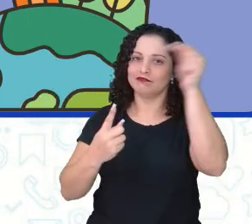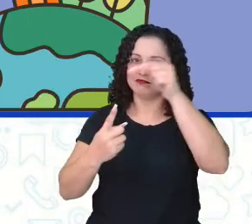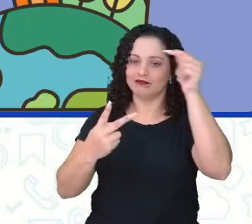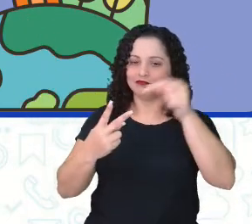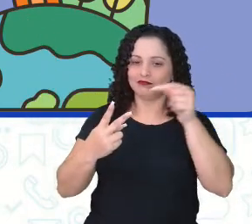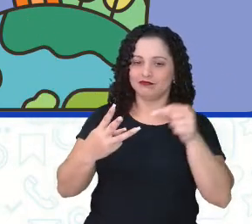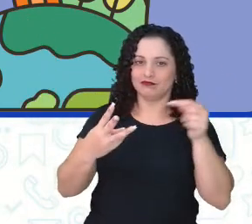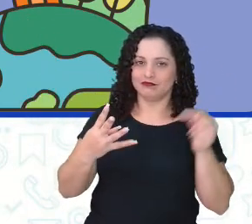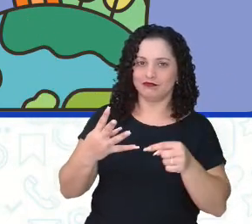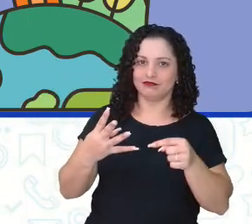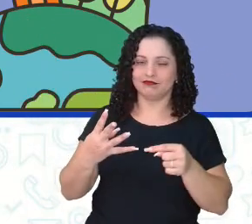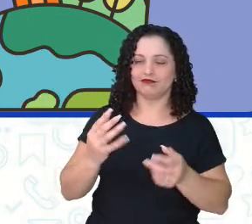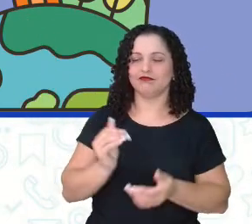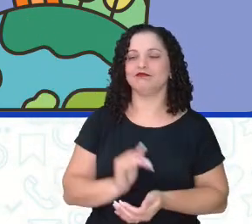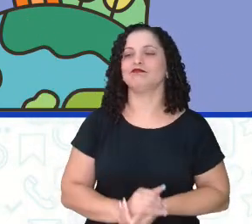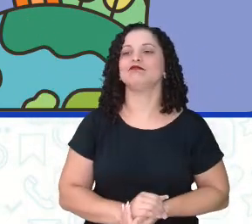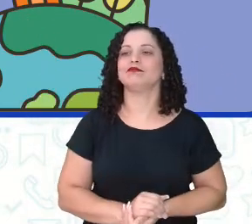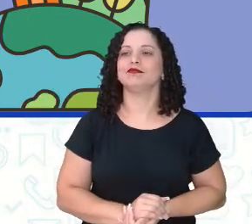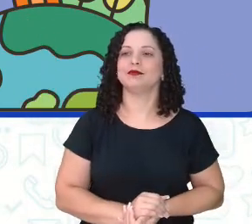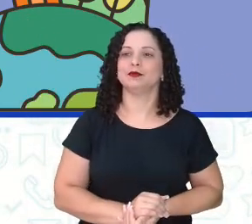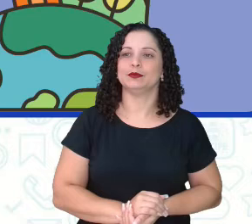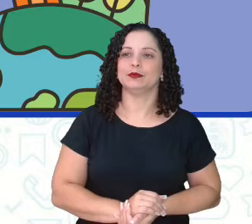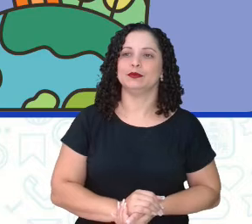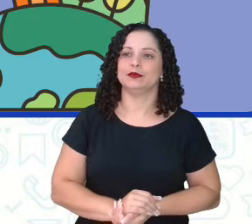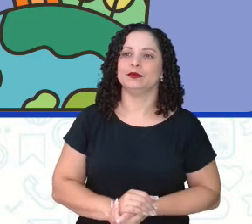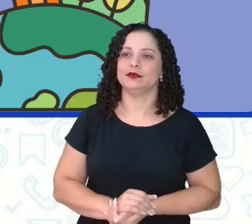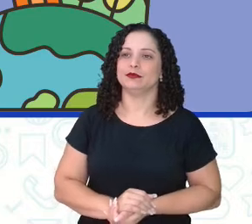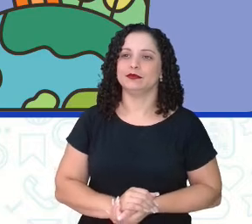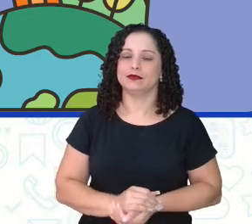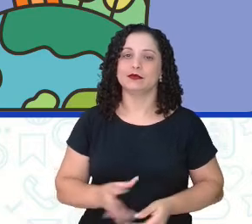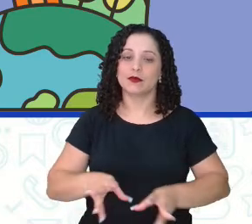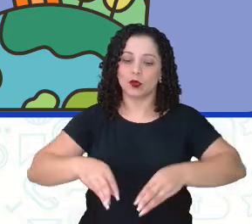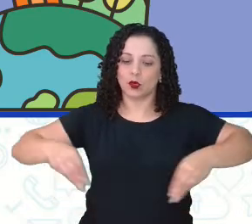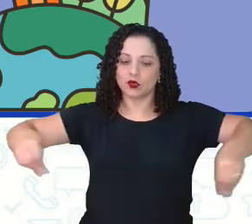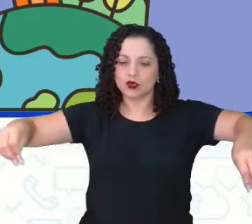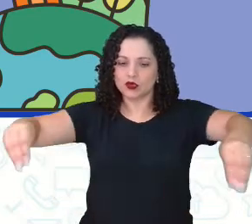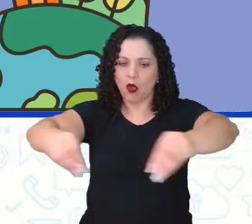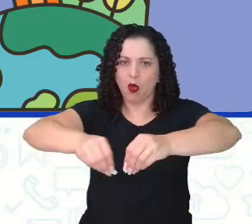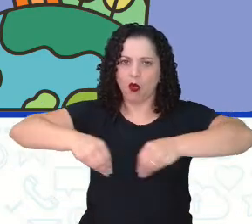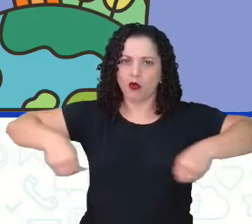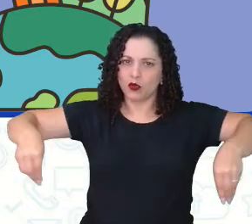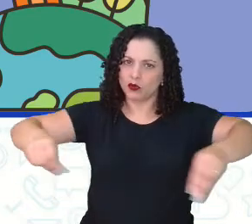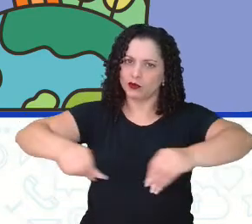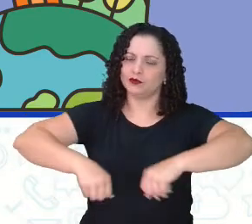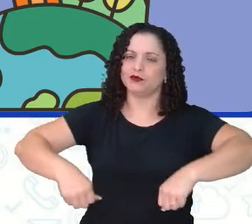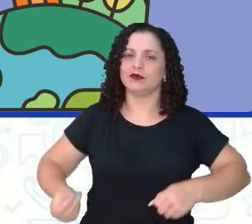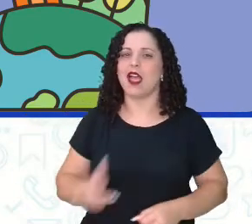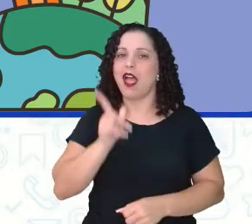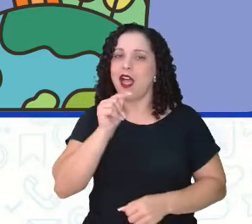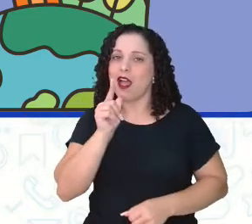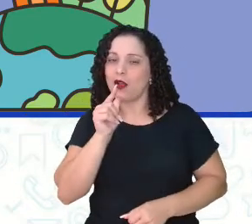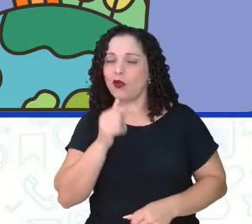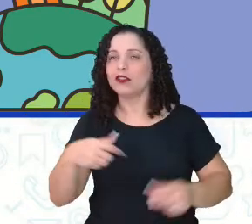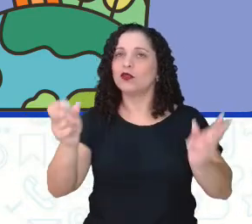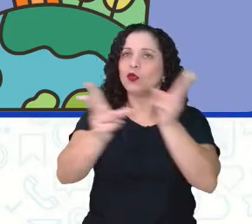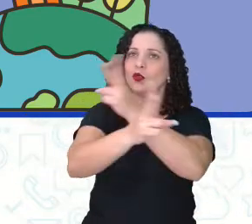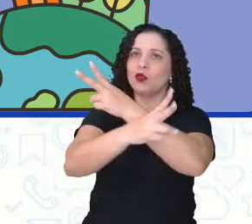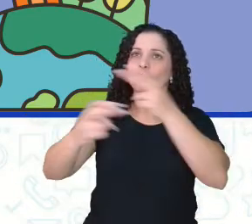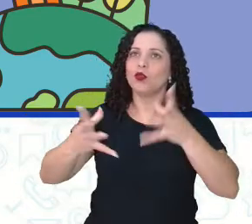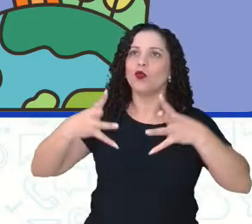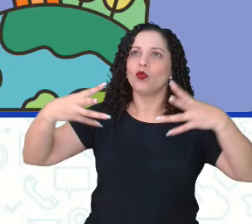a atmosfera e a biosfera e os componentes, né? A questão do solo, da água, do ar e dos seres